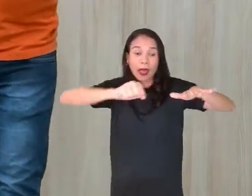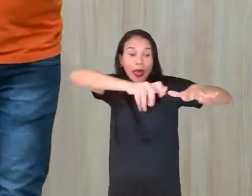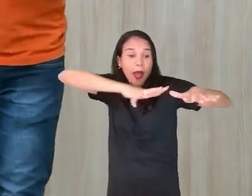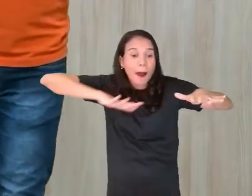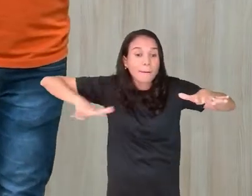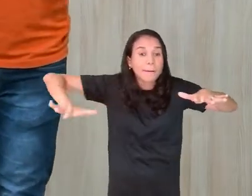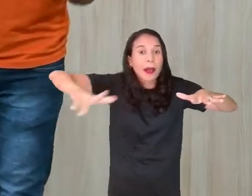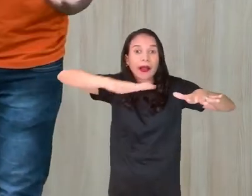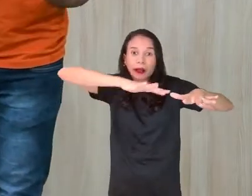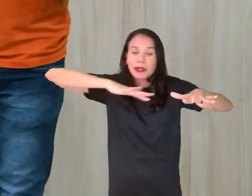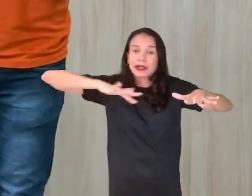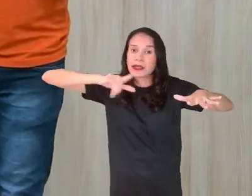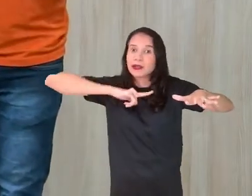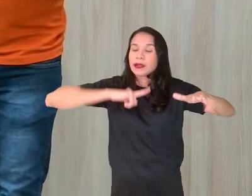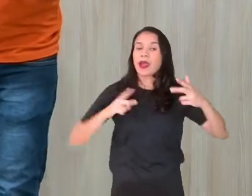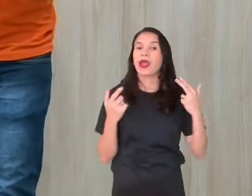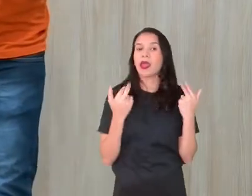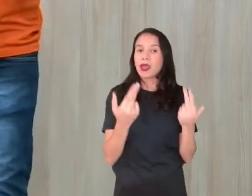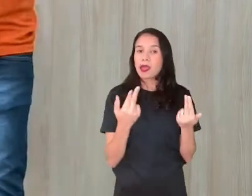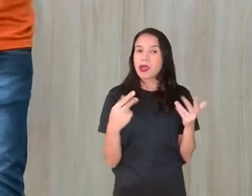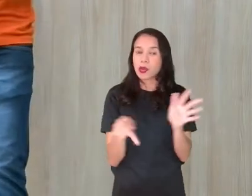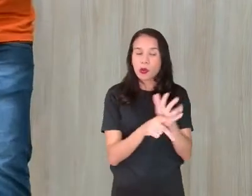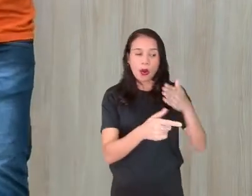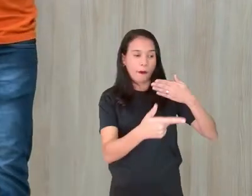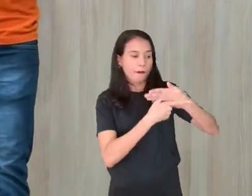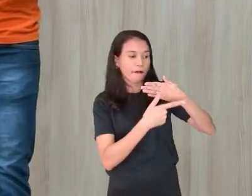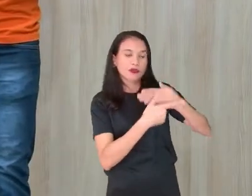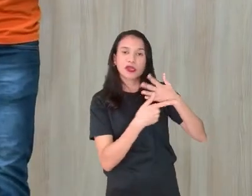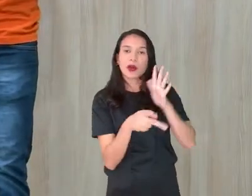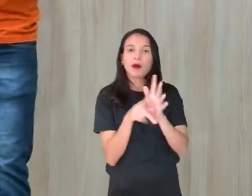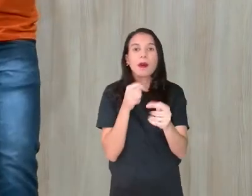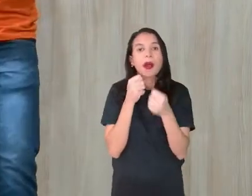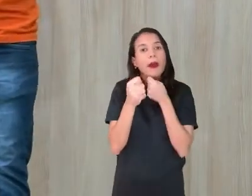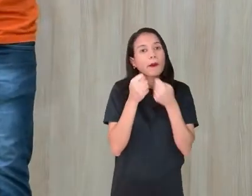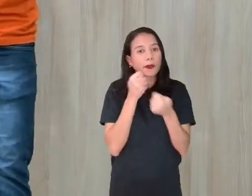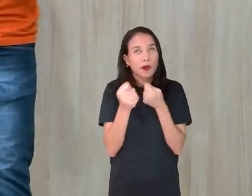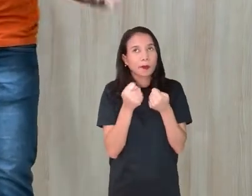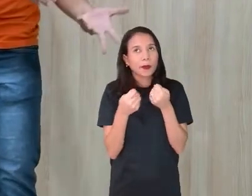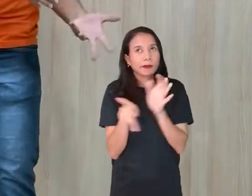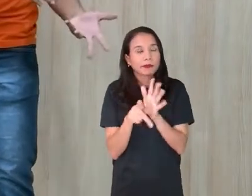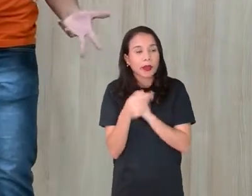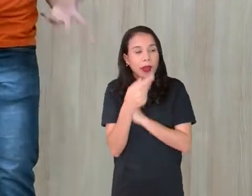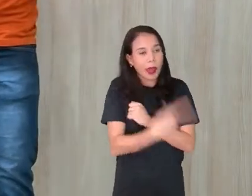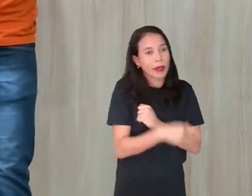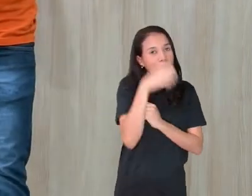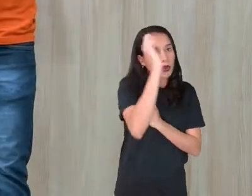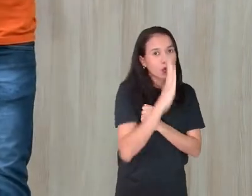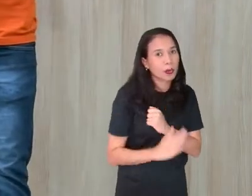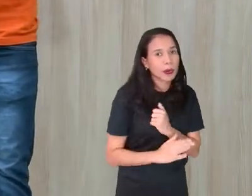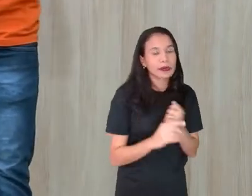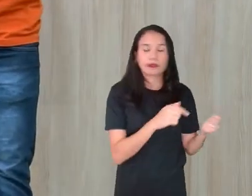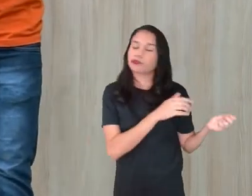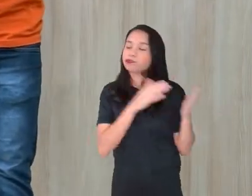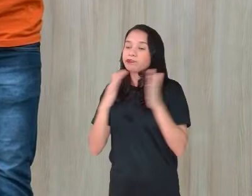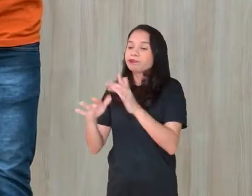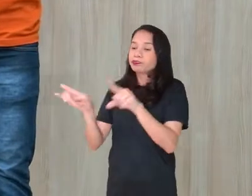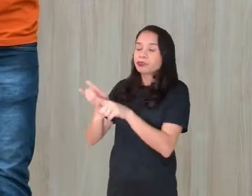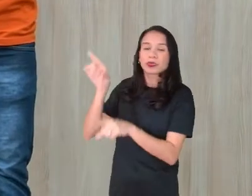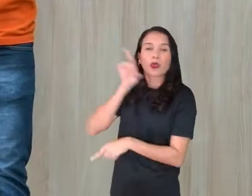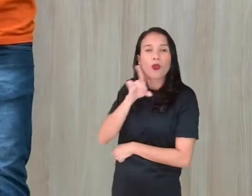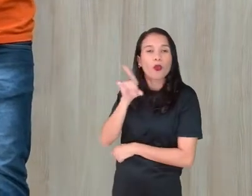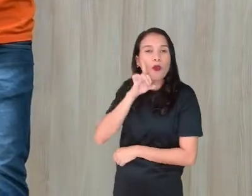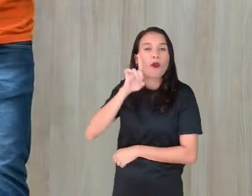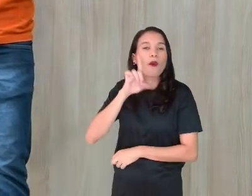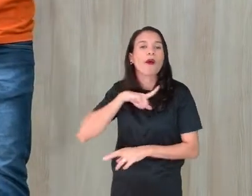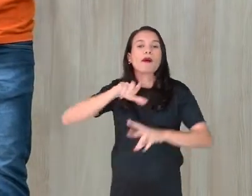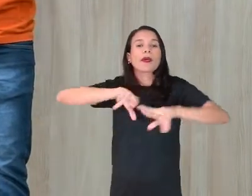planície ela vai ter a mesma função econômica, tanto aqui no Brasil quanto nos Estados Unidos. O